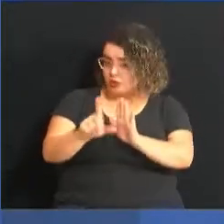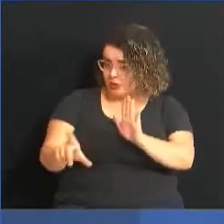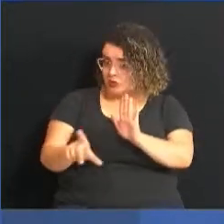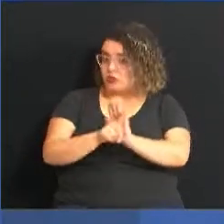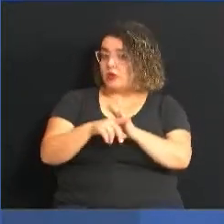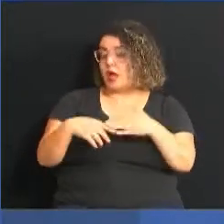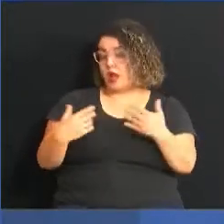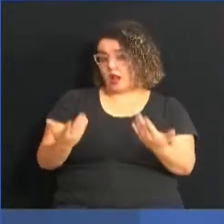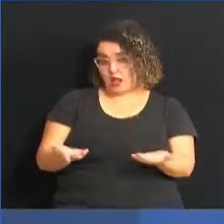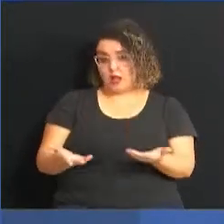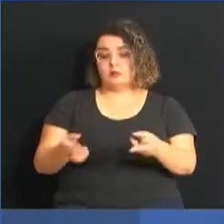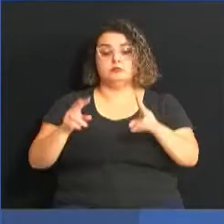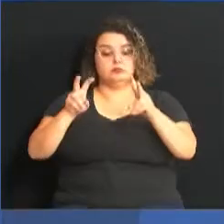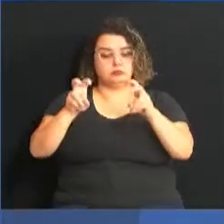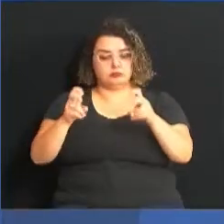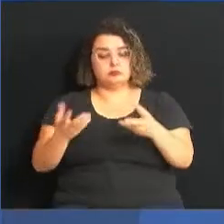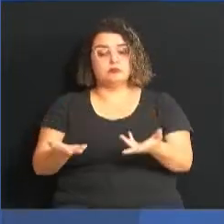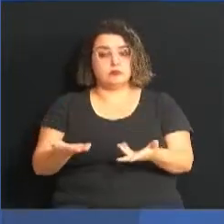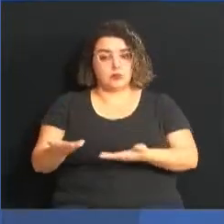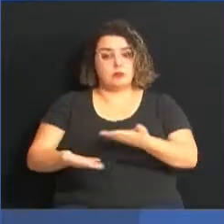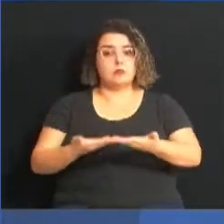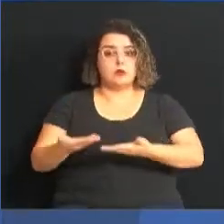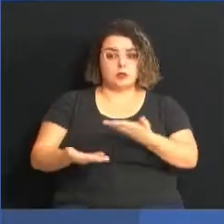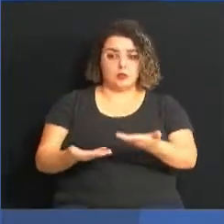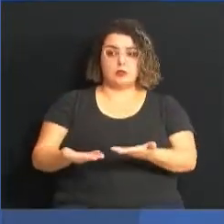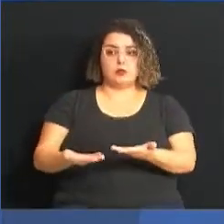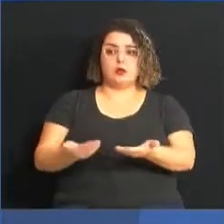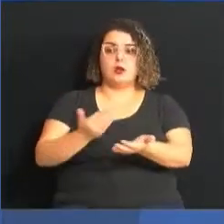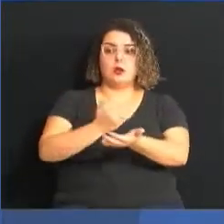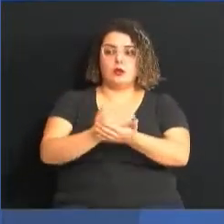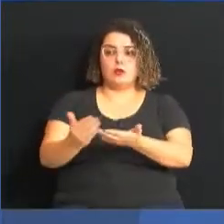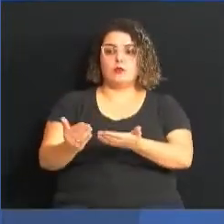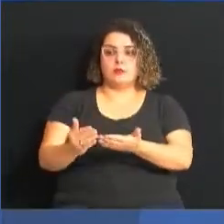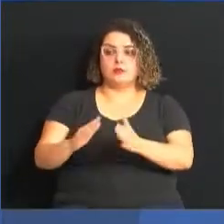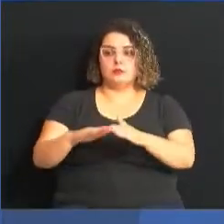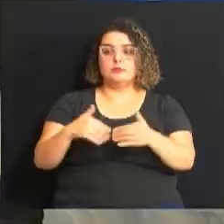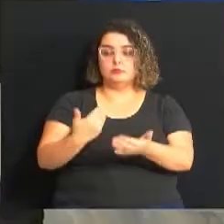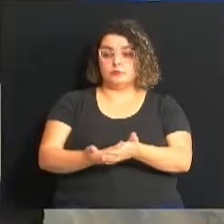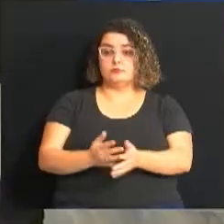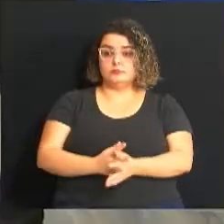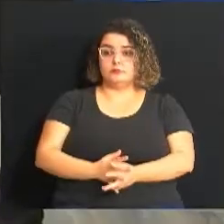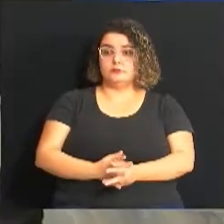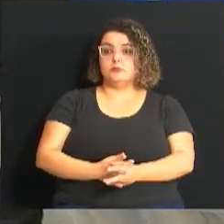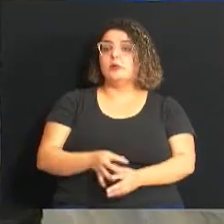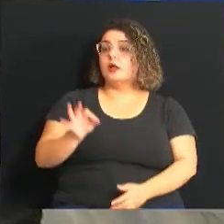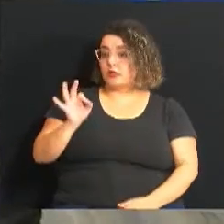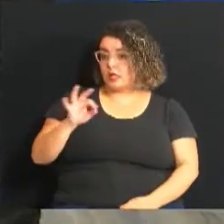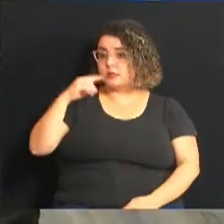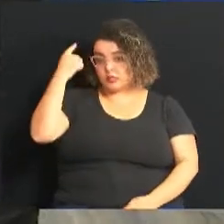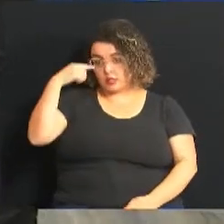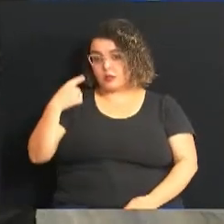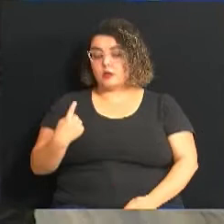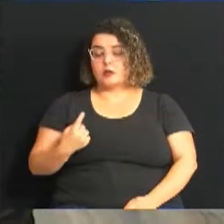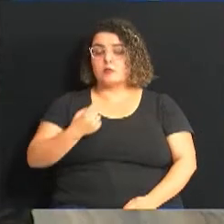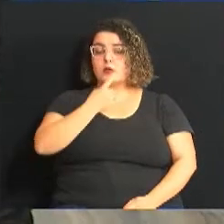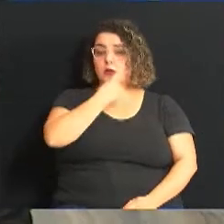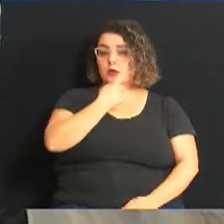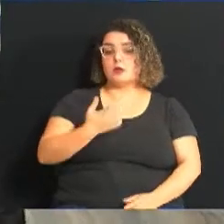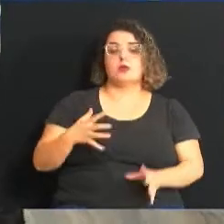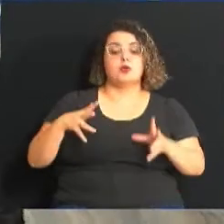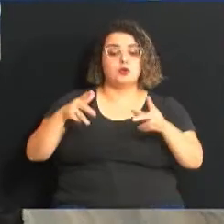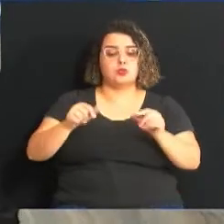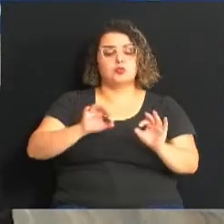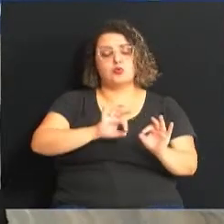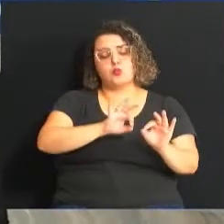relação àquele tema que foi tratado e que começou ali lá com o requerimento. Tá certo, então, Mirna Abreu, e durante todo este mês